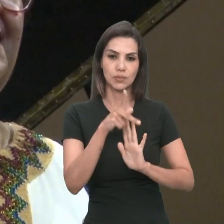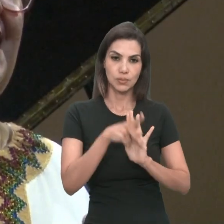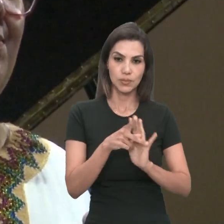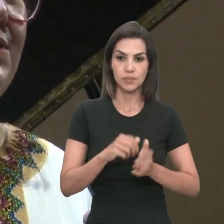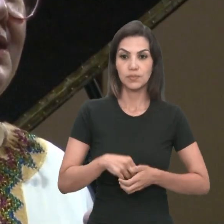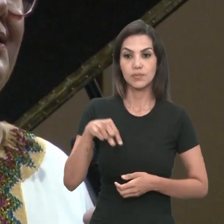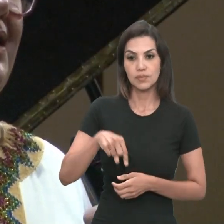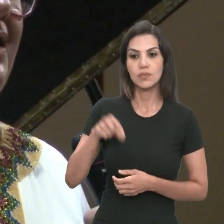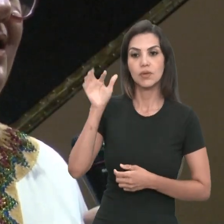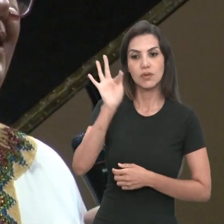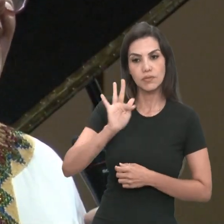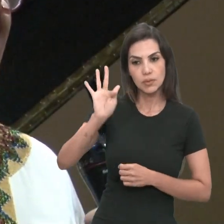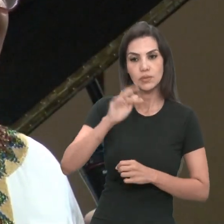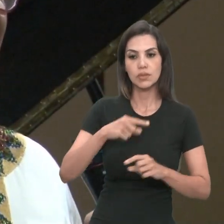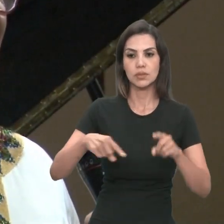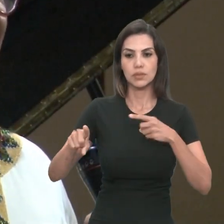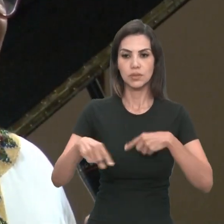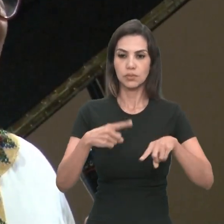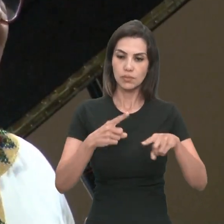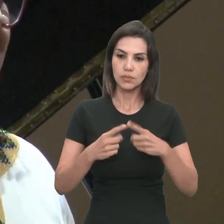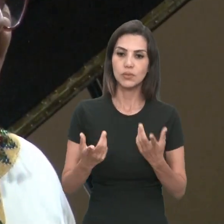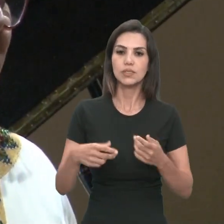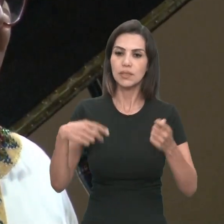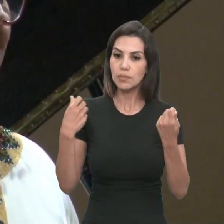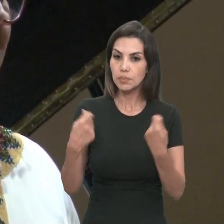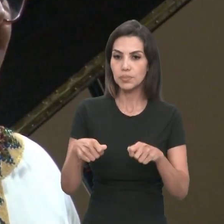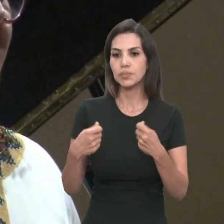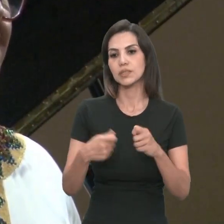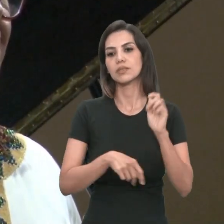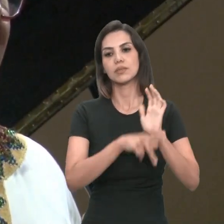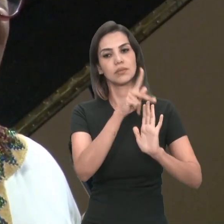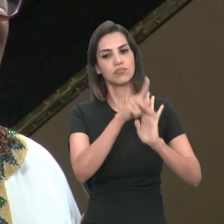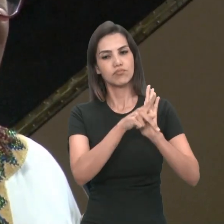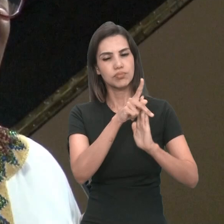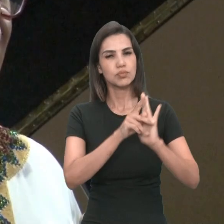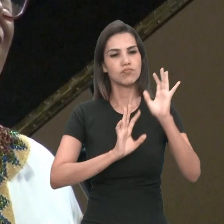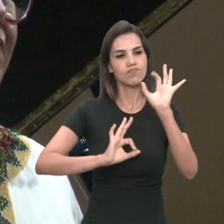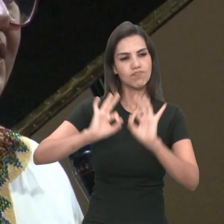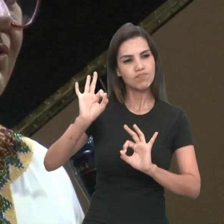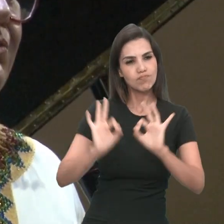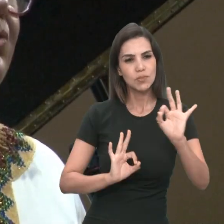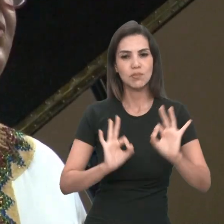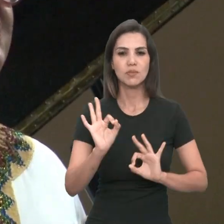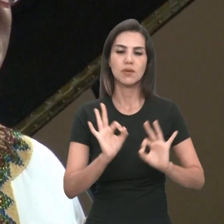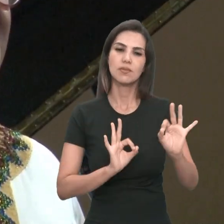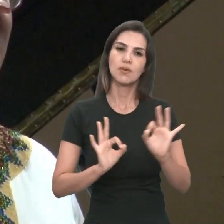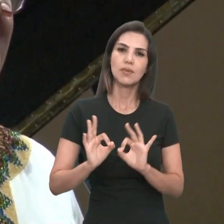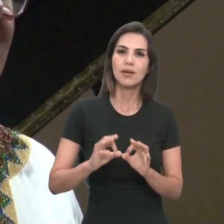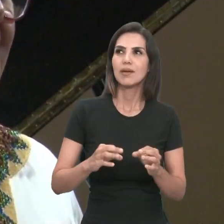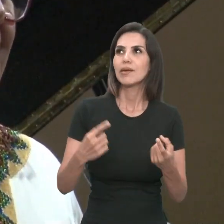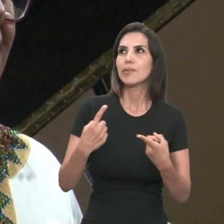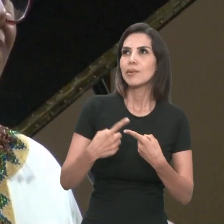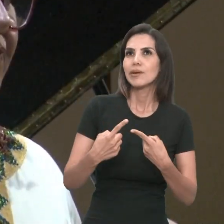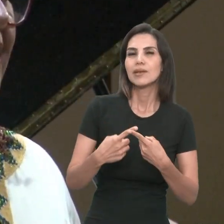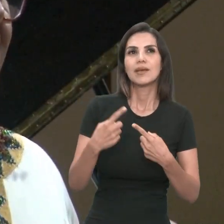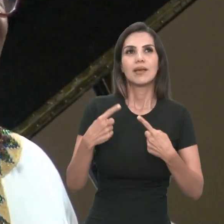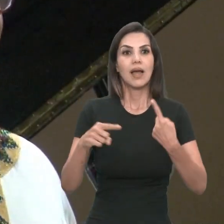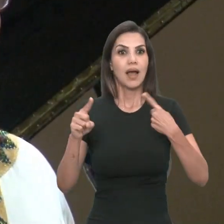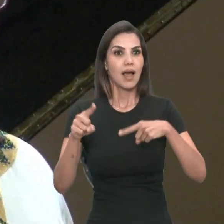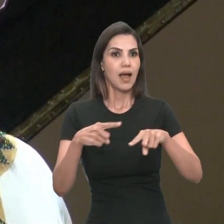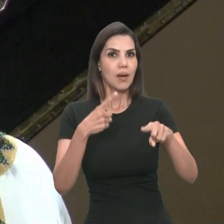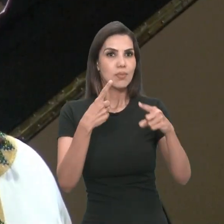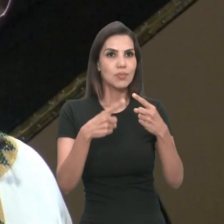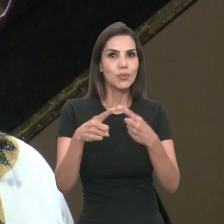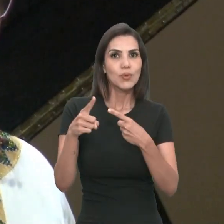nós temos que ter um projeto como esse, porque é ouvindo música ao vivo